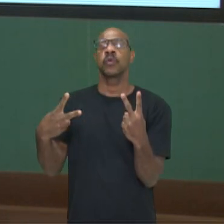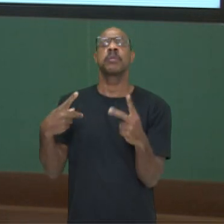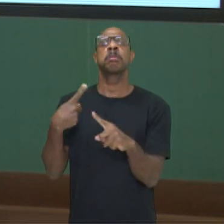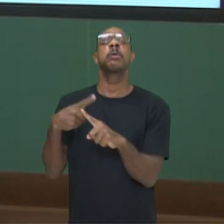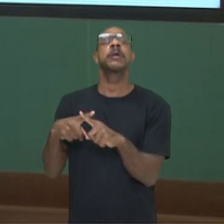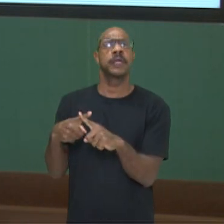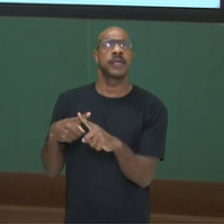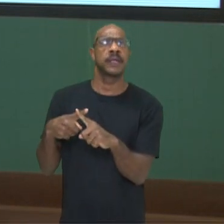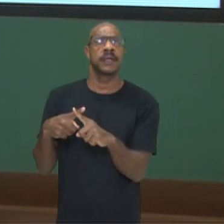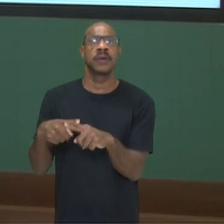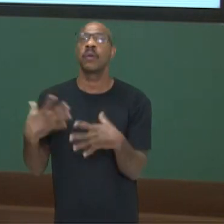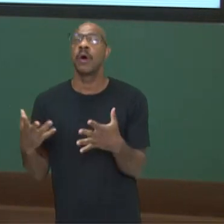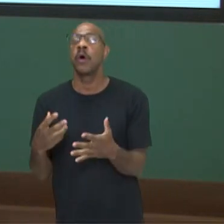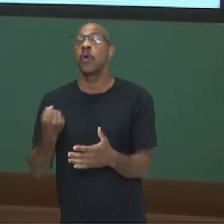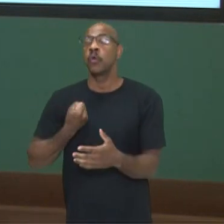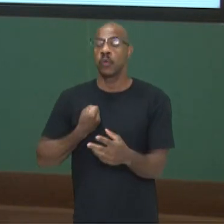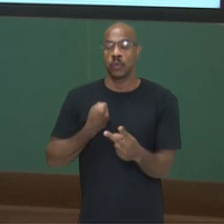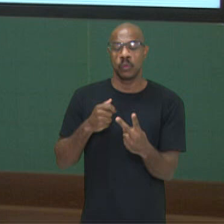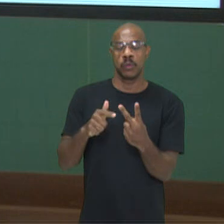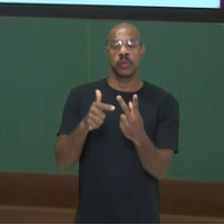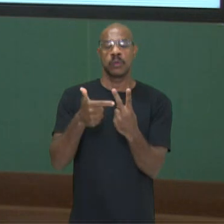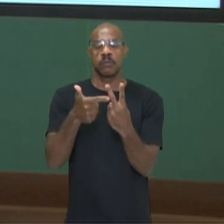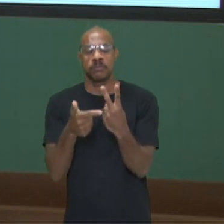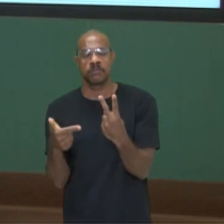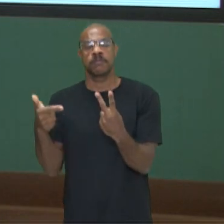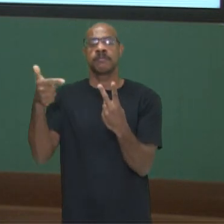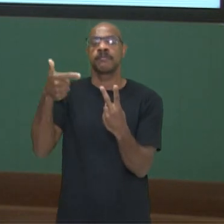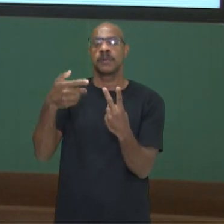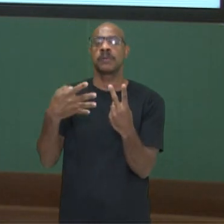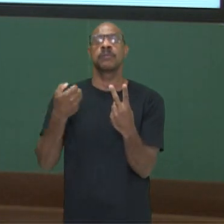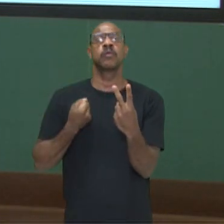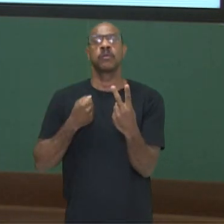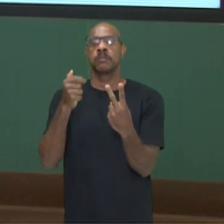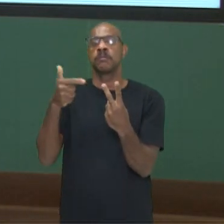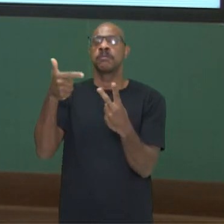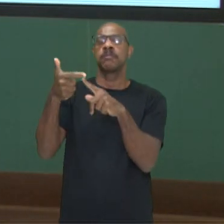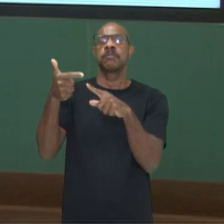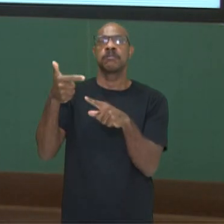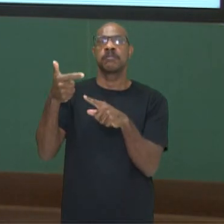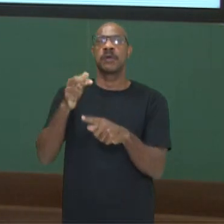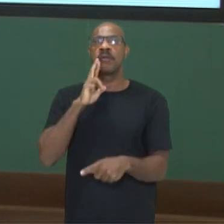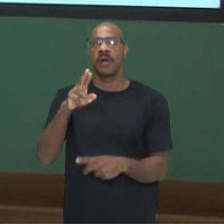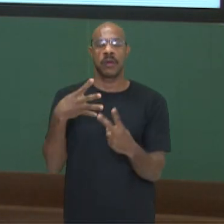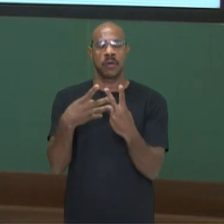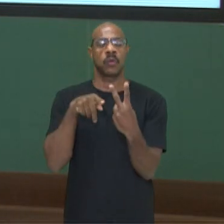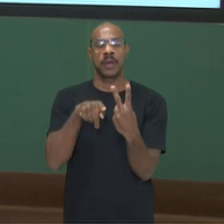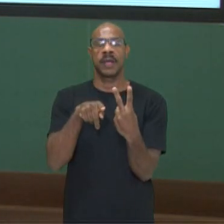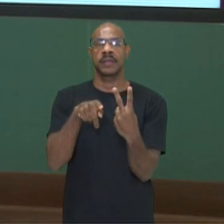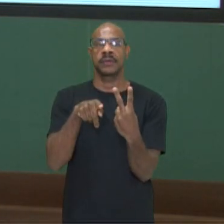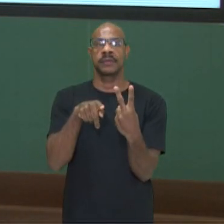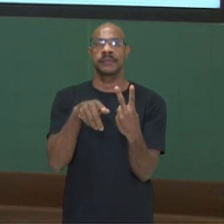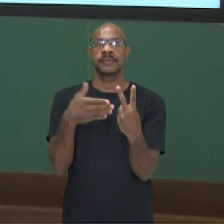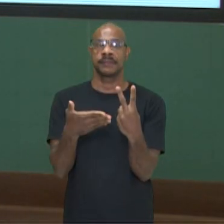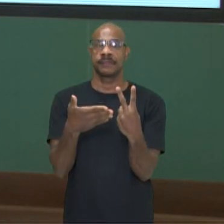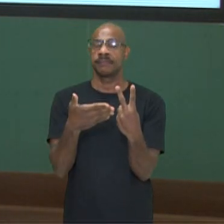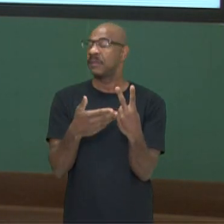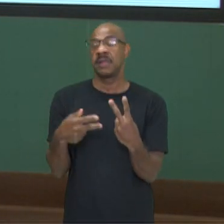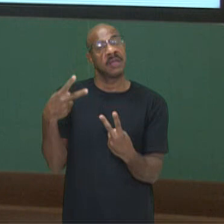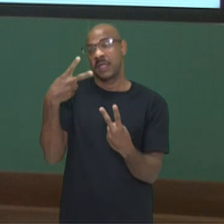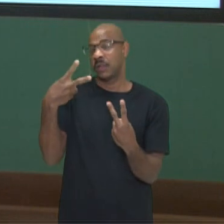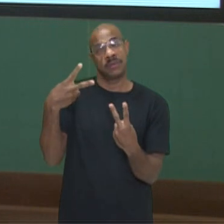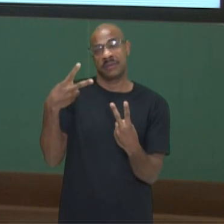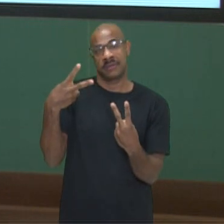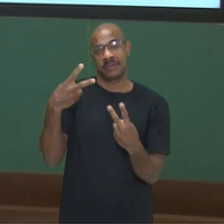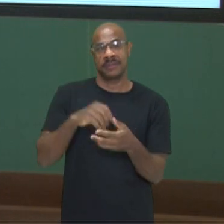quê? Qual é o número que elevado ao quadrado nos dá valor 4, né? O valor que está dentro da raiz é